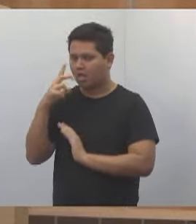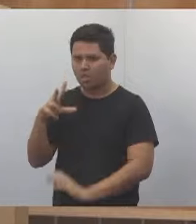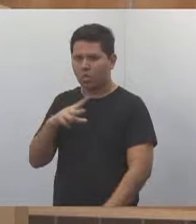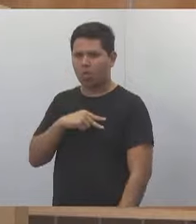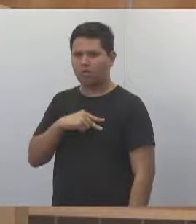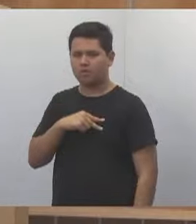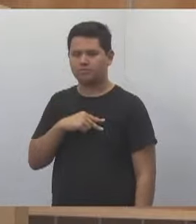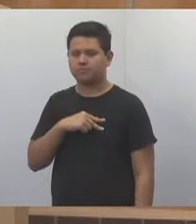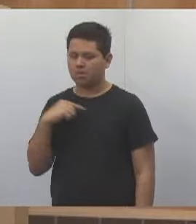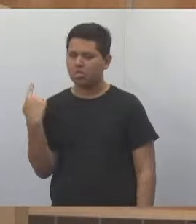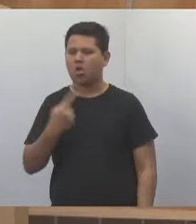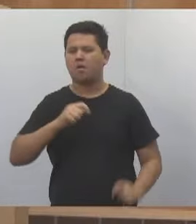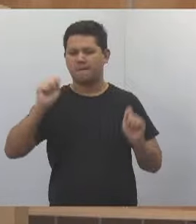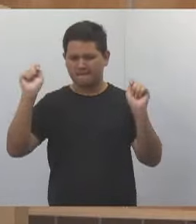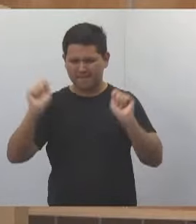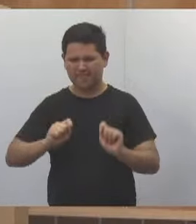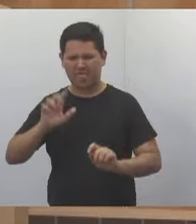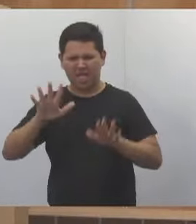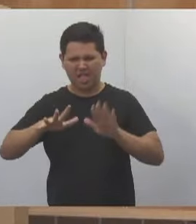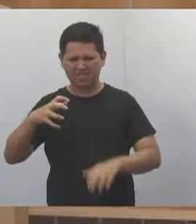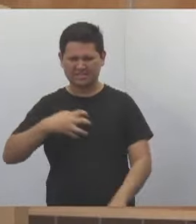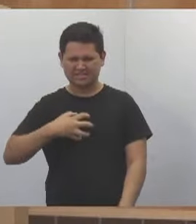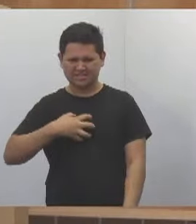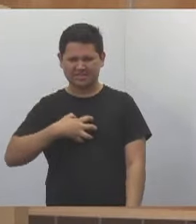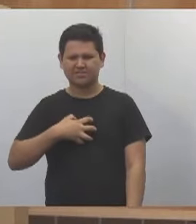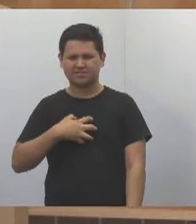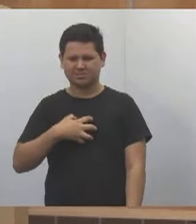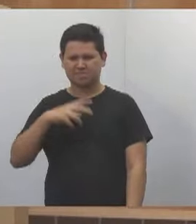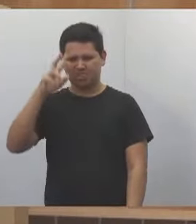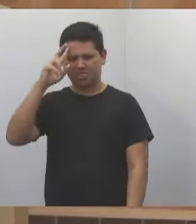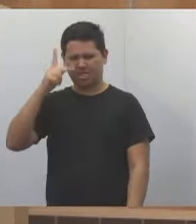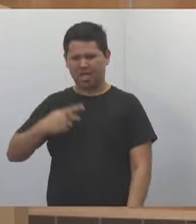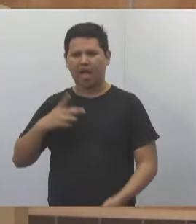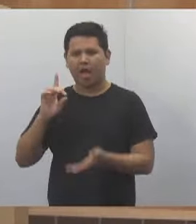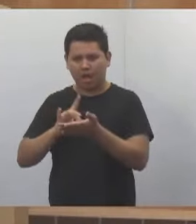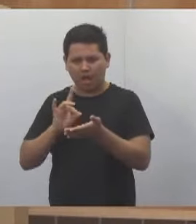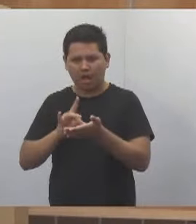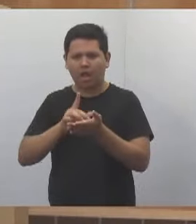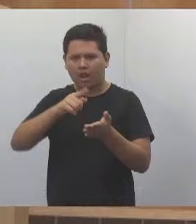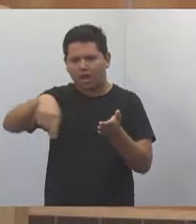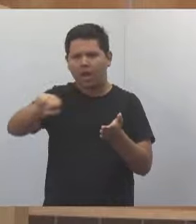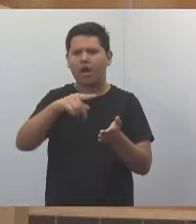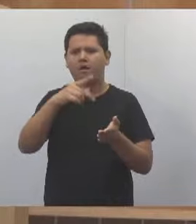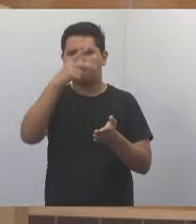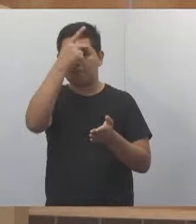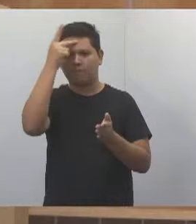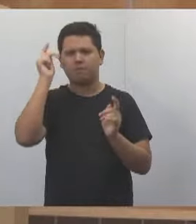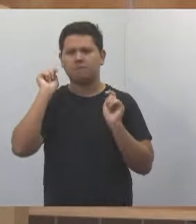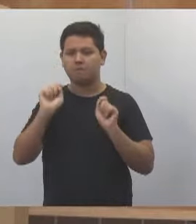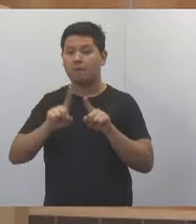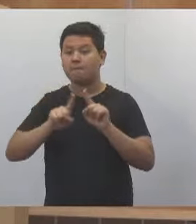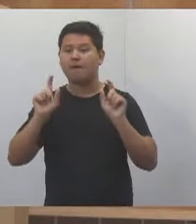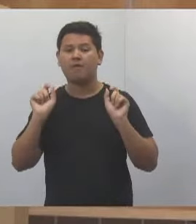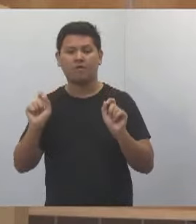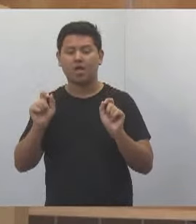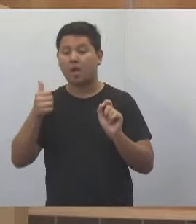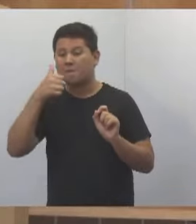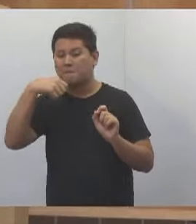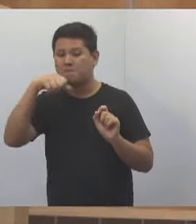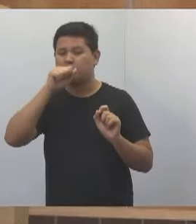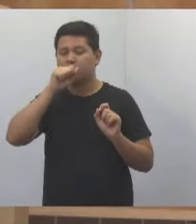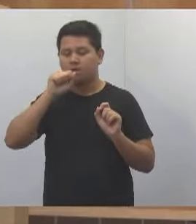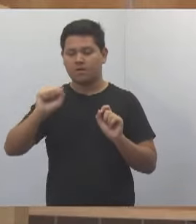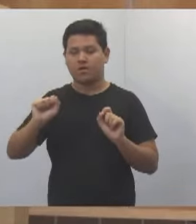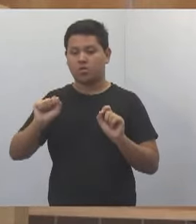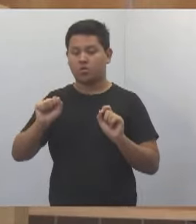gente, a gente tem que sentir às vezes na pele para a gente ver a realidade das pessoas. Mas minha mãe passou, graças a